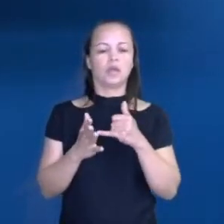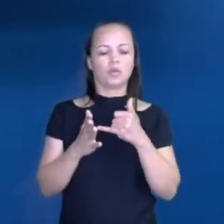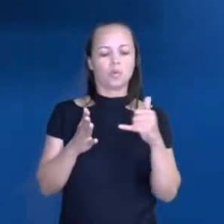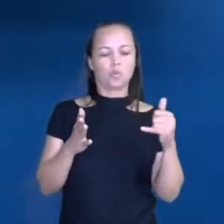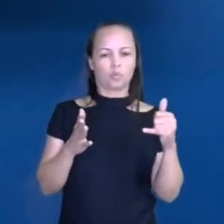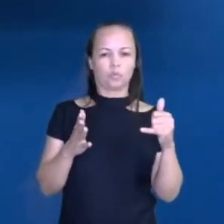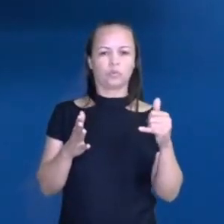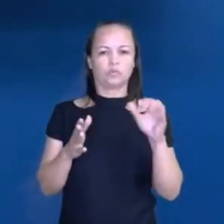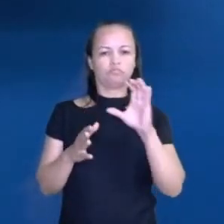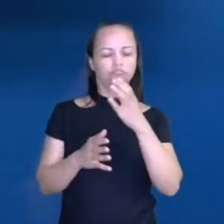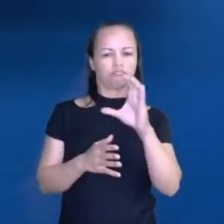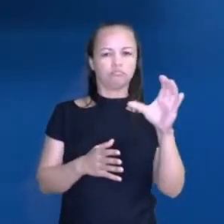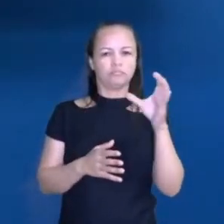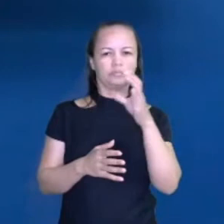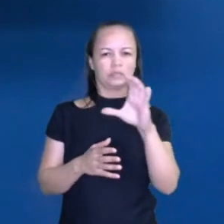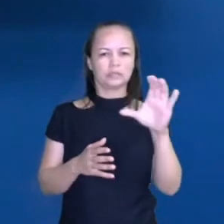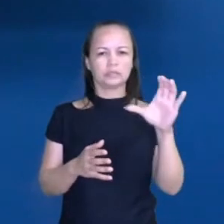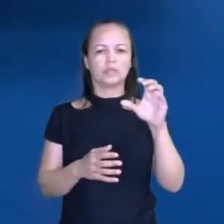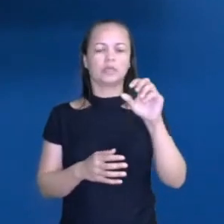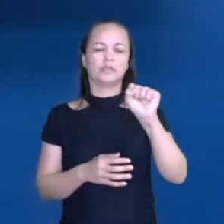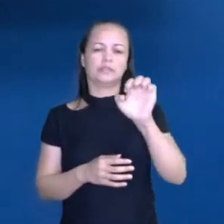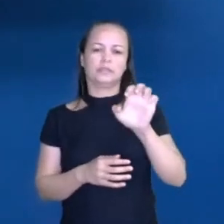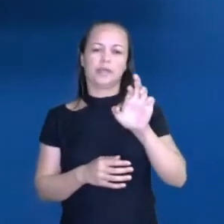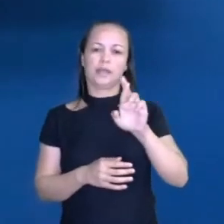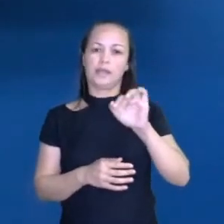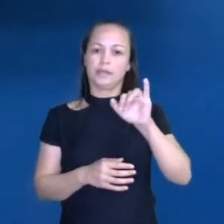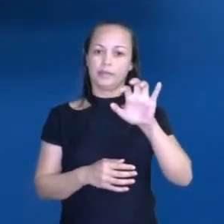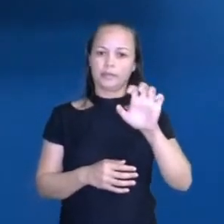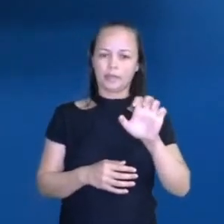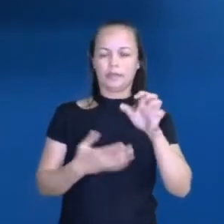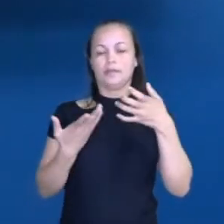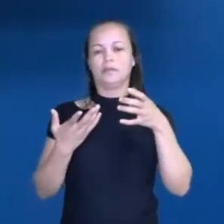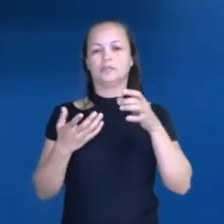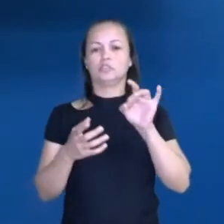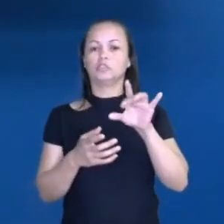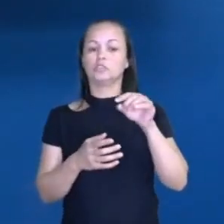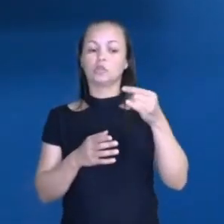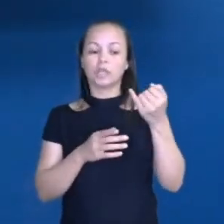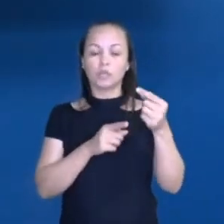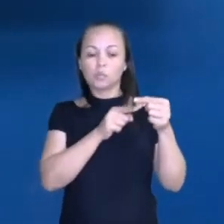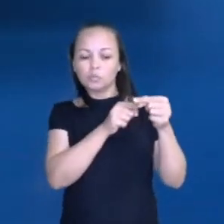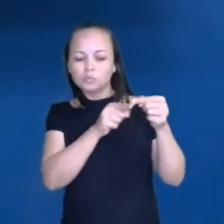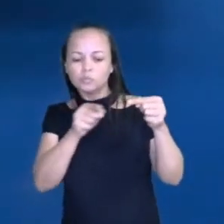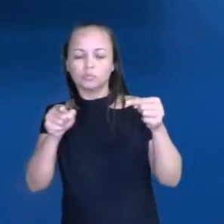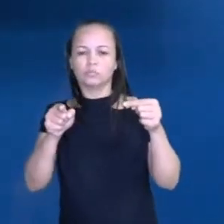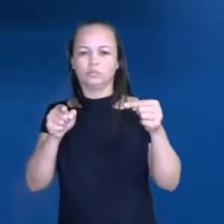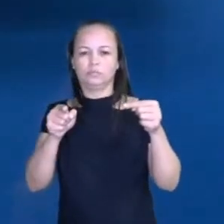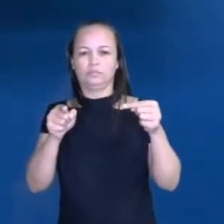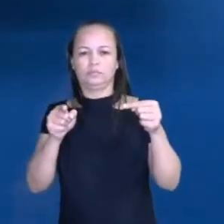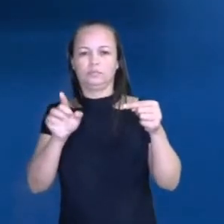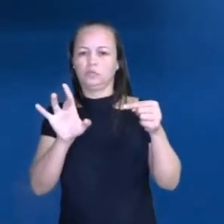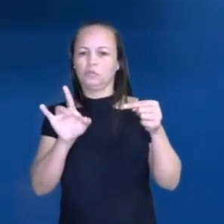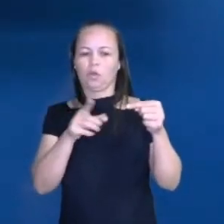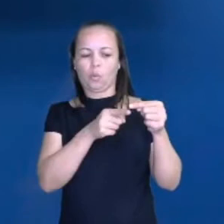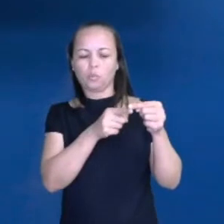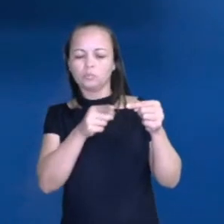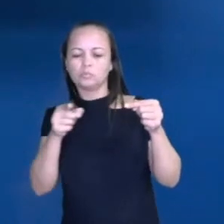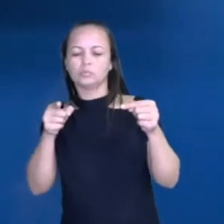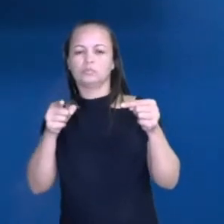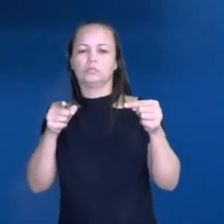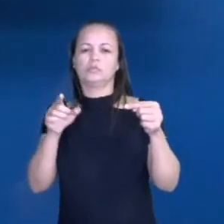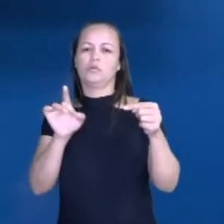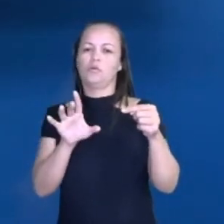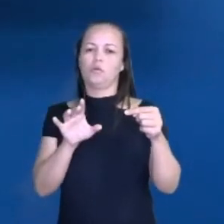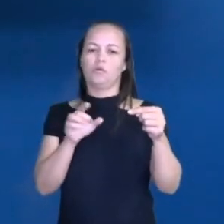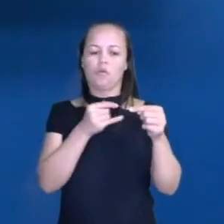nesse caso esse circuito e sério só tem um caminho aí não tem dois caminhos não é um caminho só a tem que seguir o